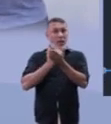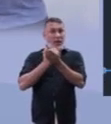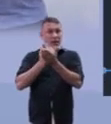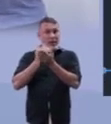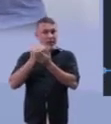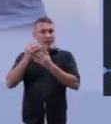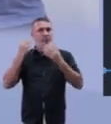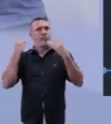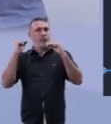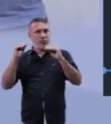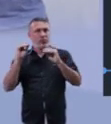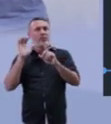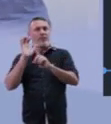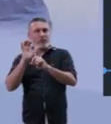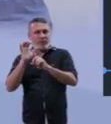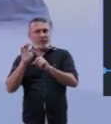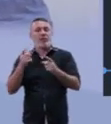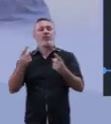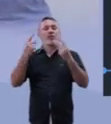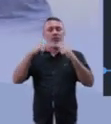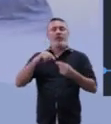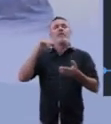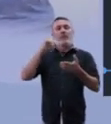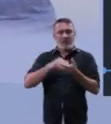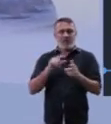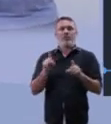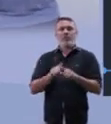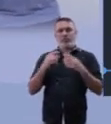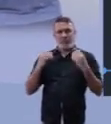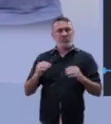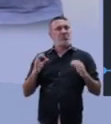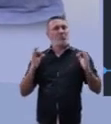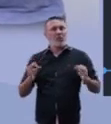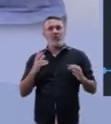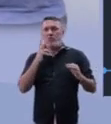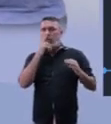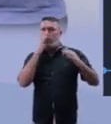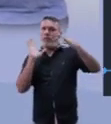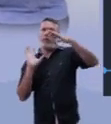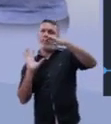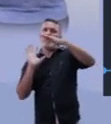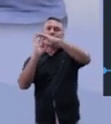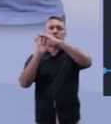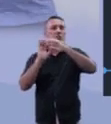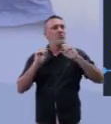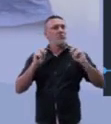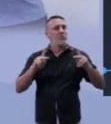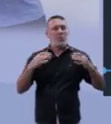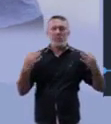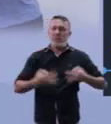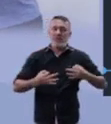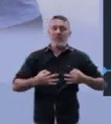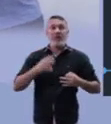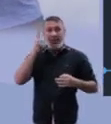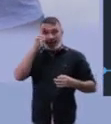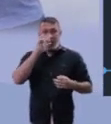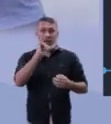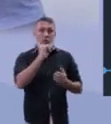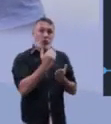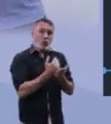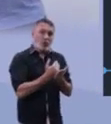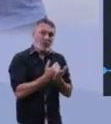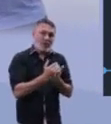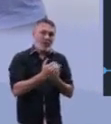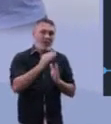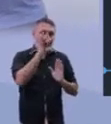introdutório aqui, no tópico frasal e finaliza ali fechando o texto. Perfeito. Lembrando, então, que ele apresentou para nós